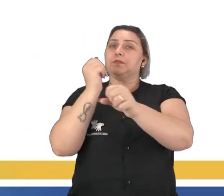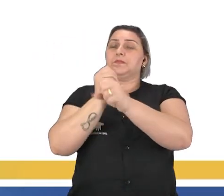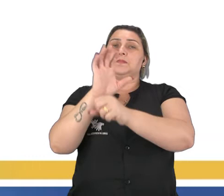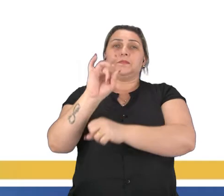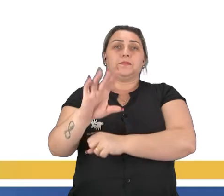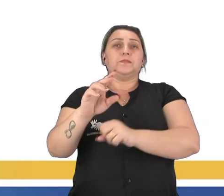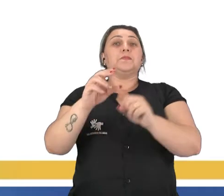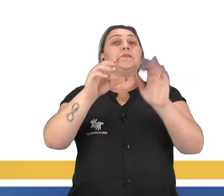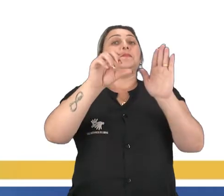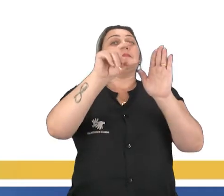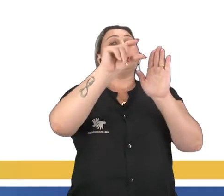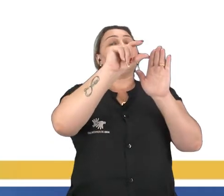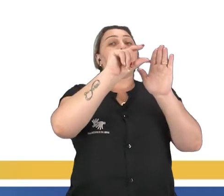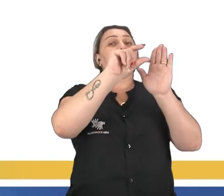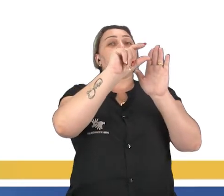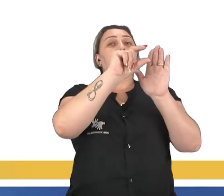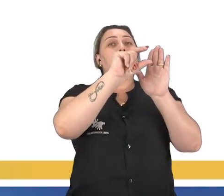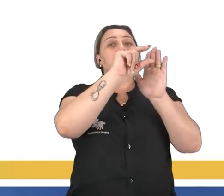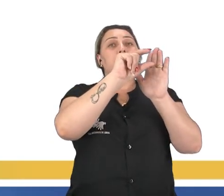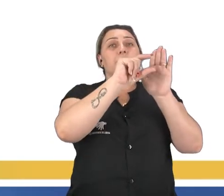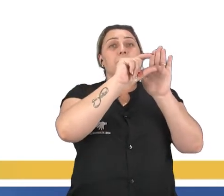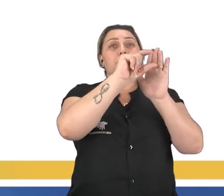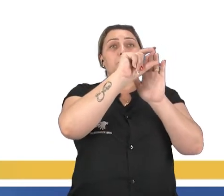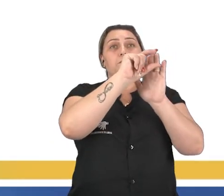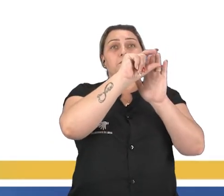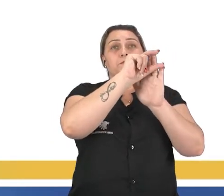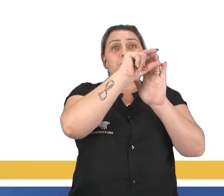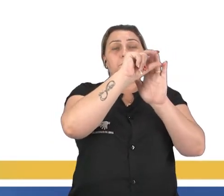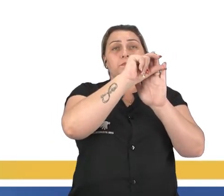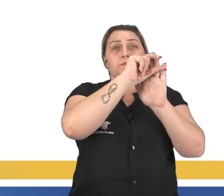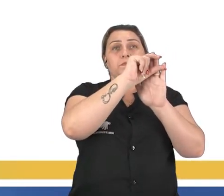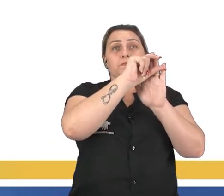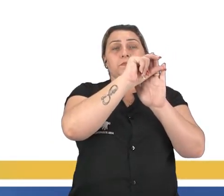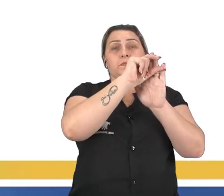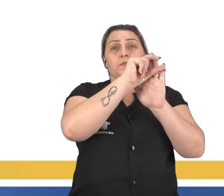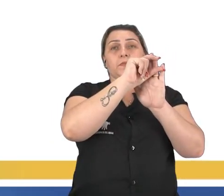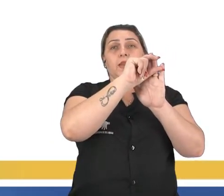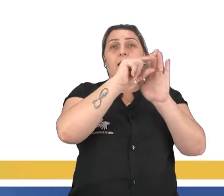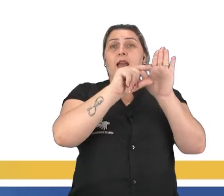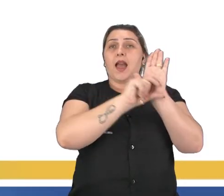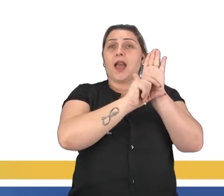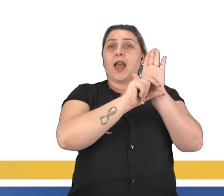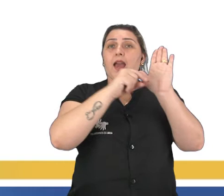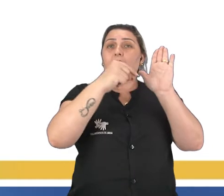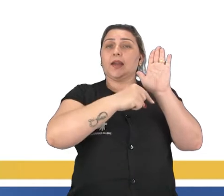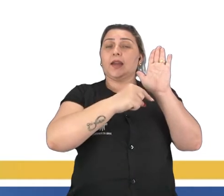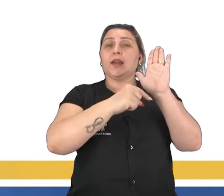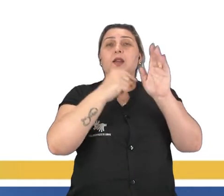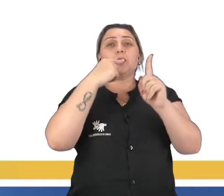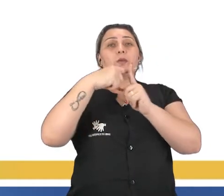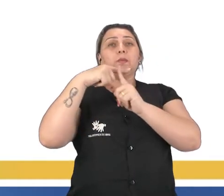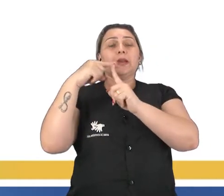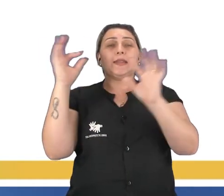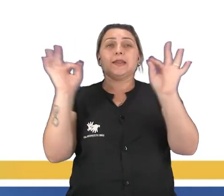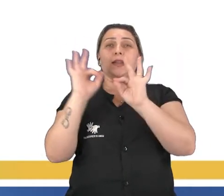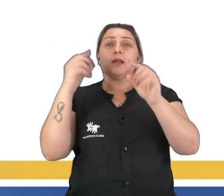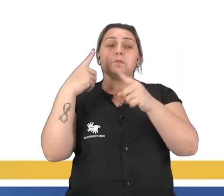apenas o meu numerador, eu não somei o meu denominador. Por que eu não mudo o meu denominador? Porque